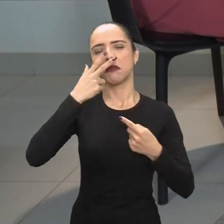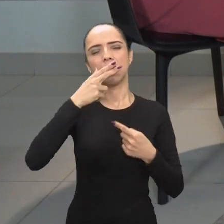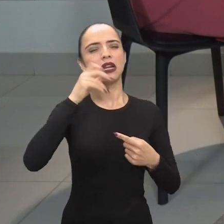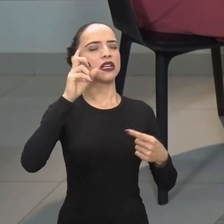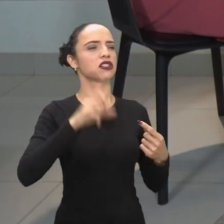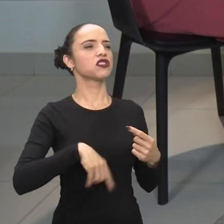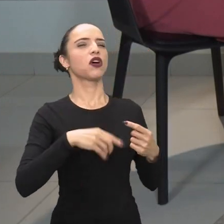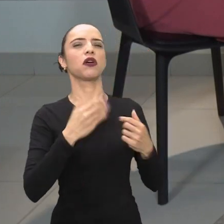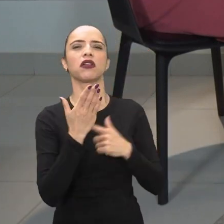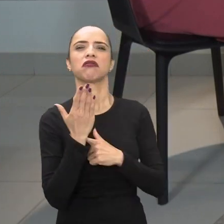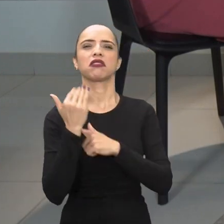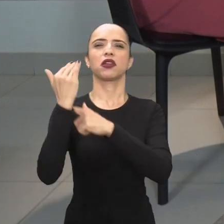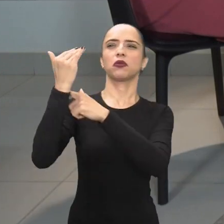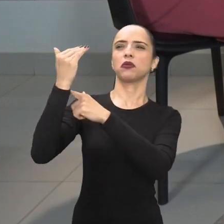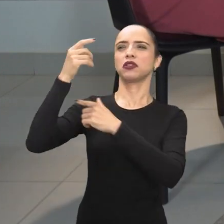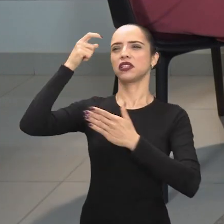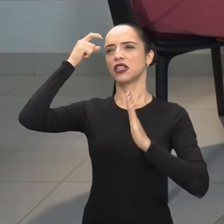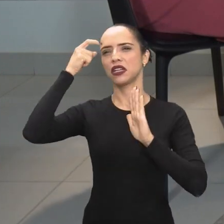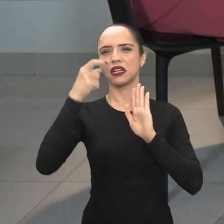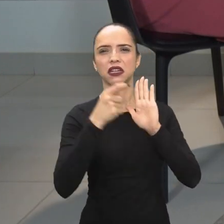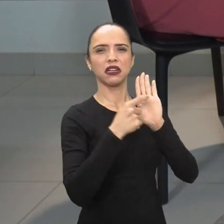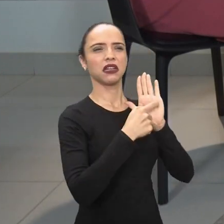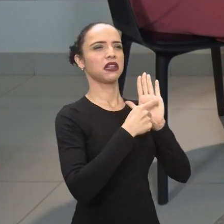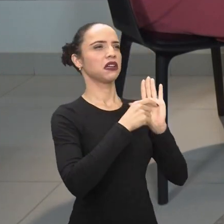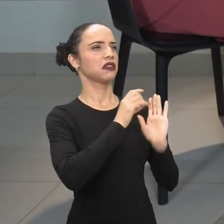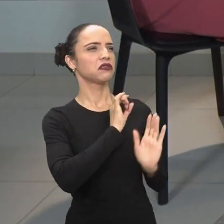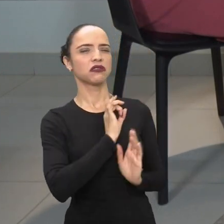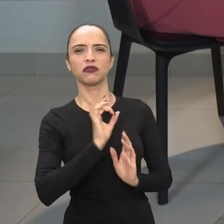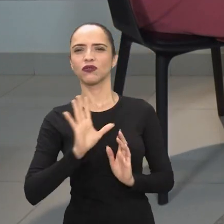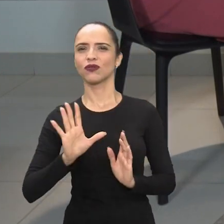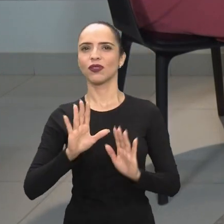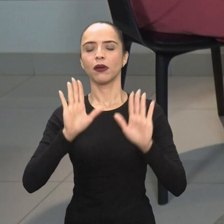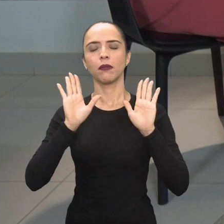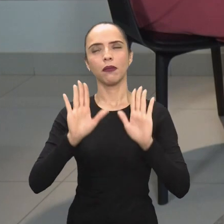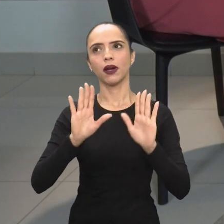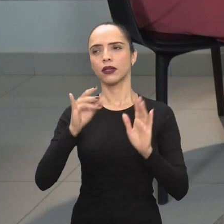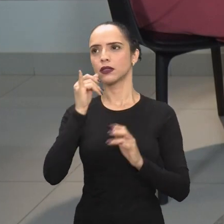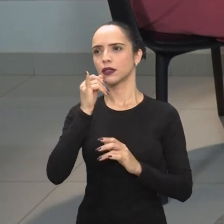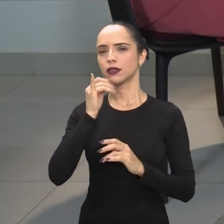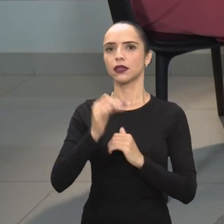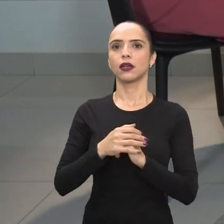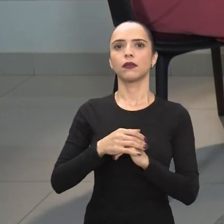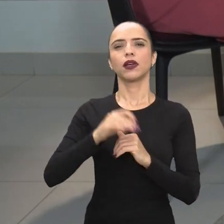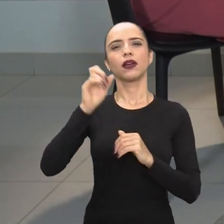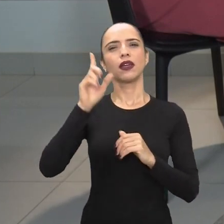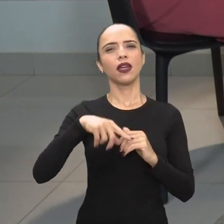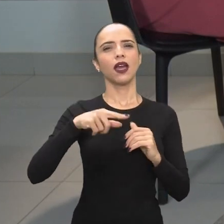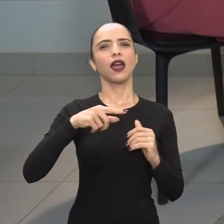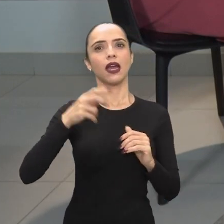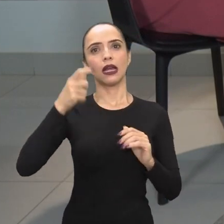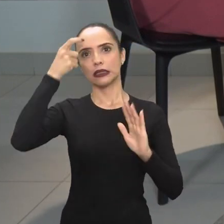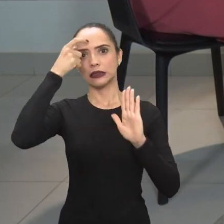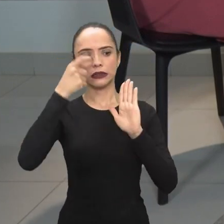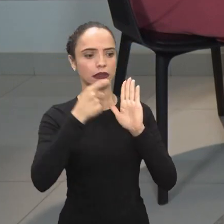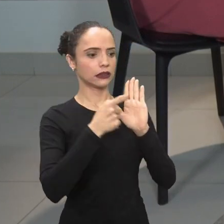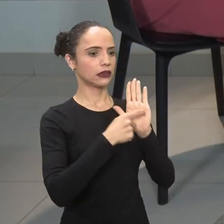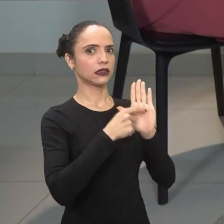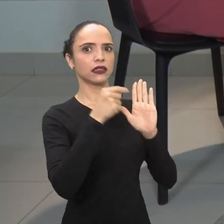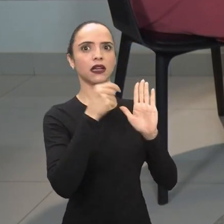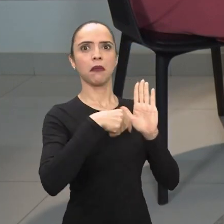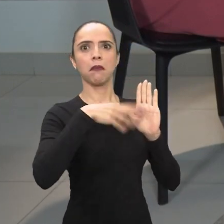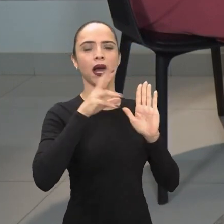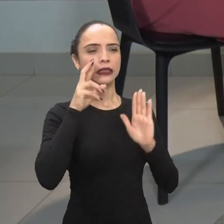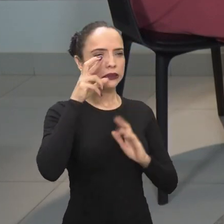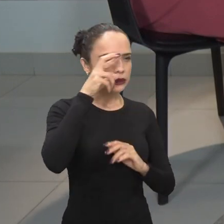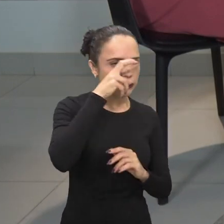da inteligência não é mas é uma inteligência muito mais voltada para um certo